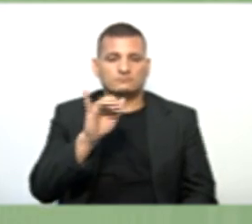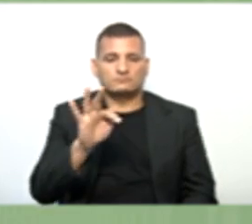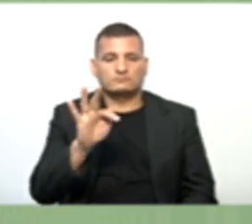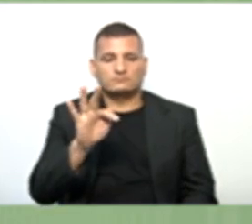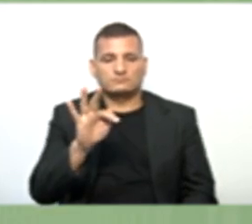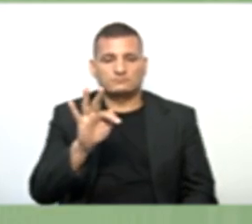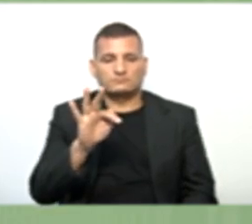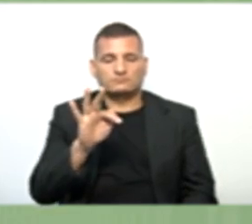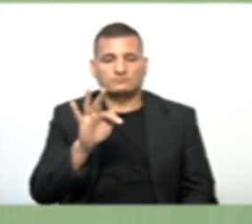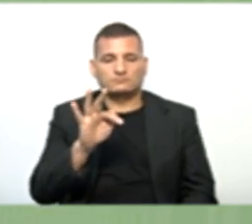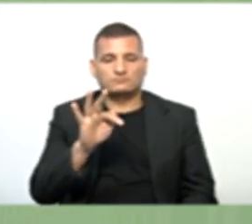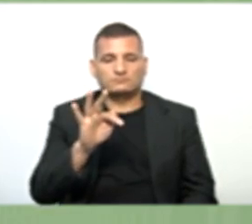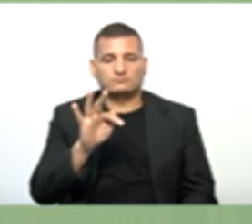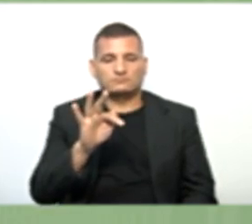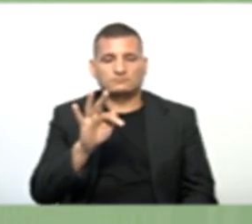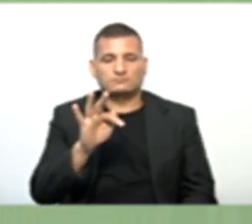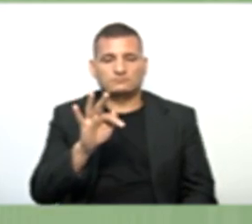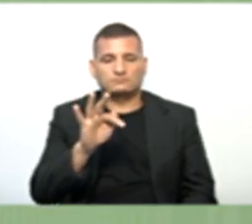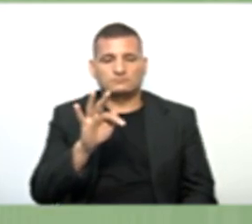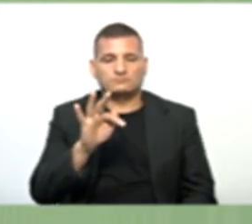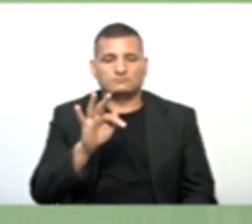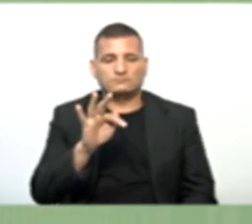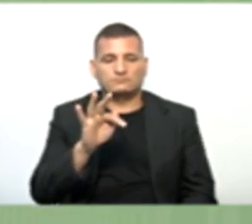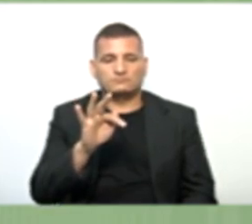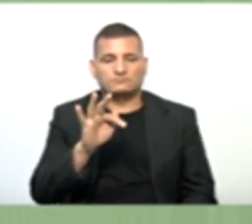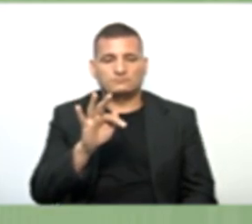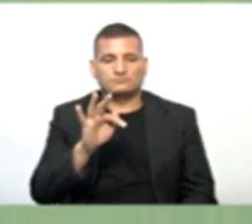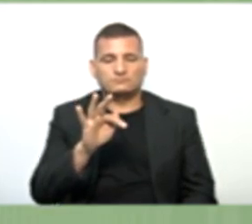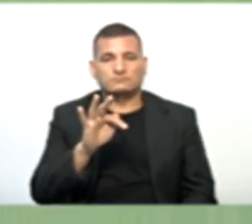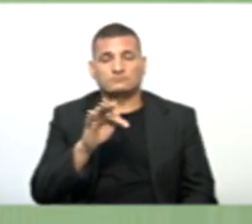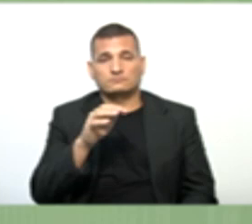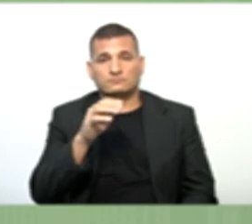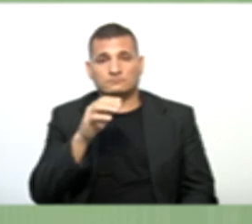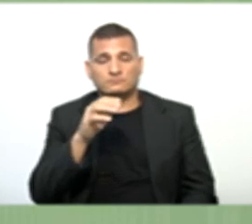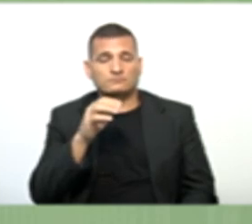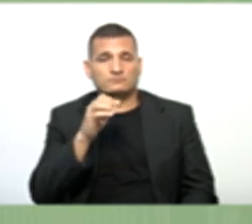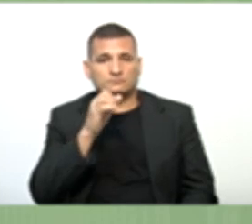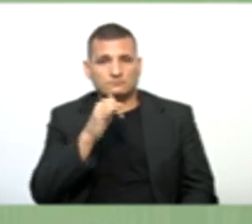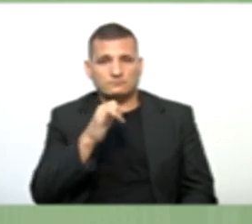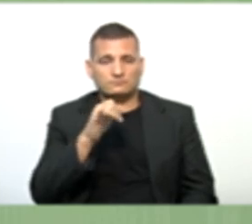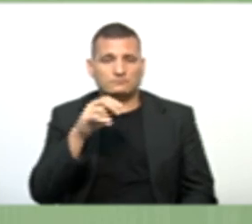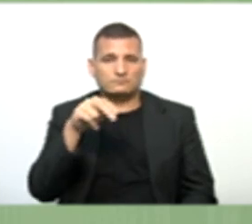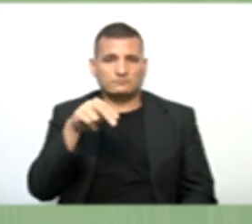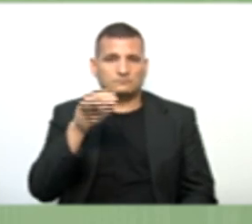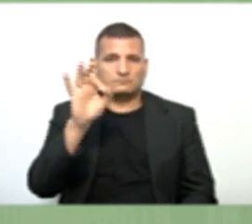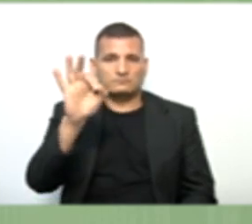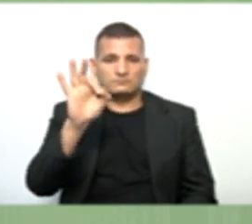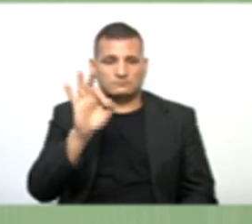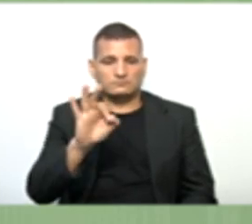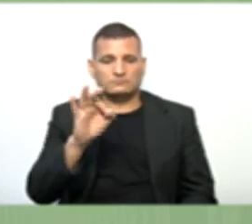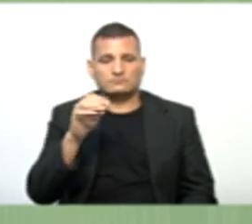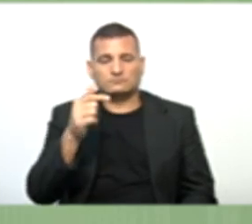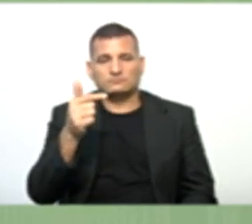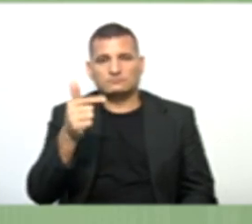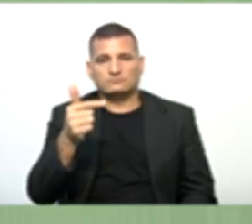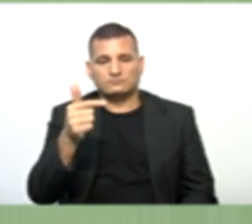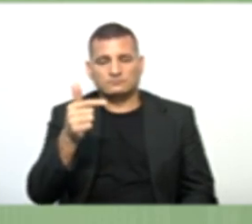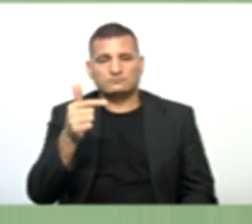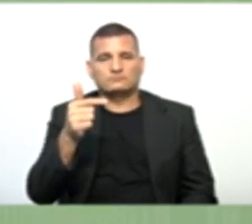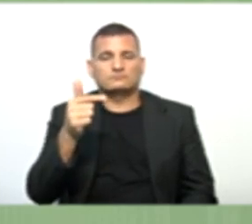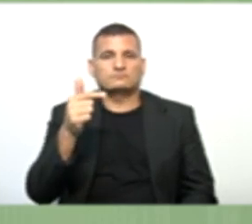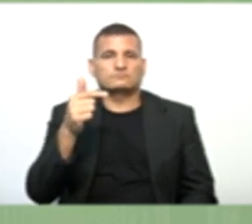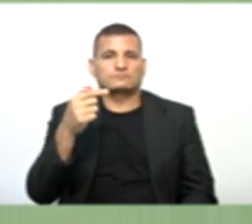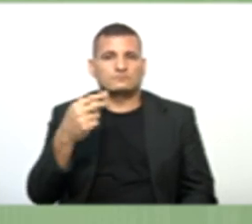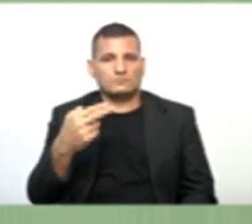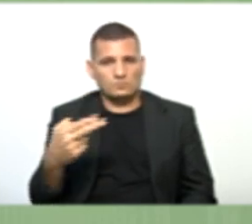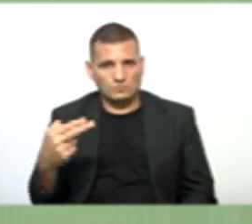Então, se o resto da divisão do número n, que foi o número que eu li do teclado, for igual a